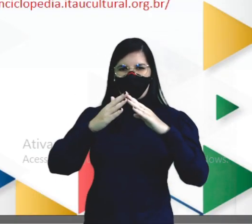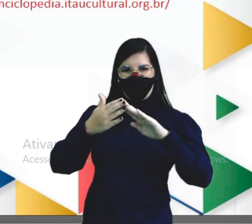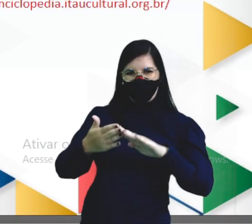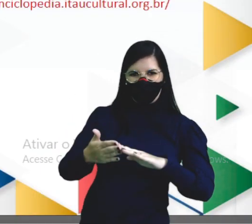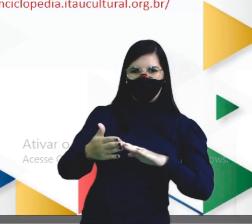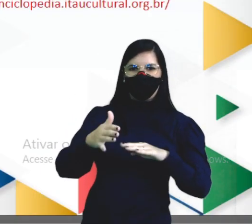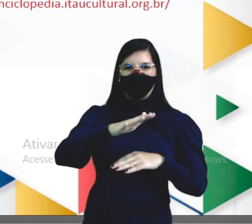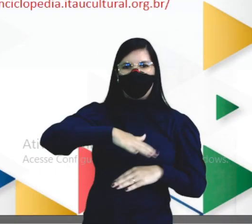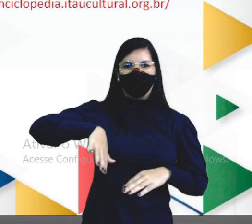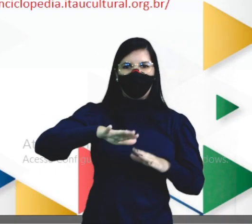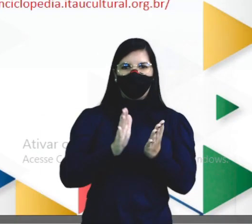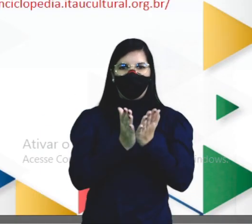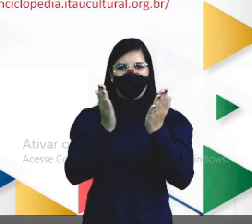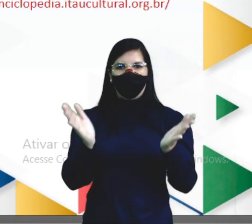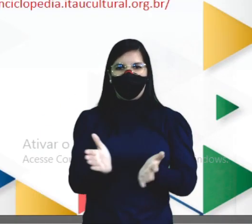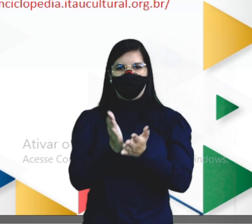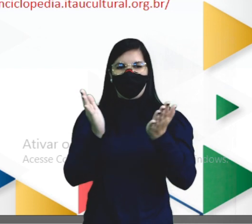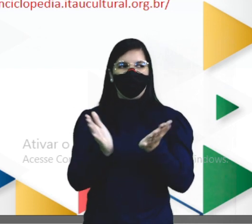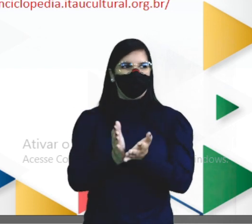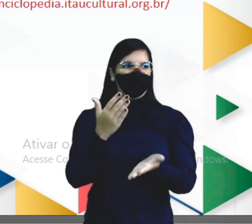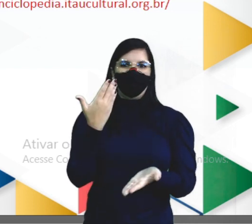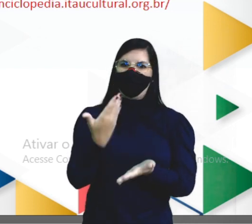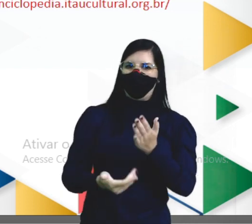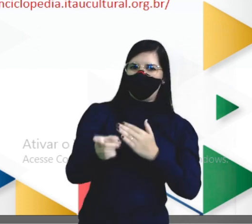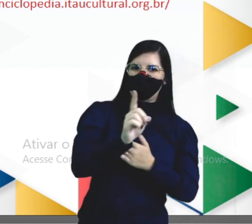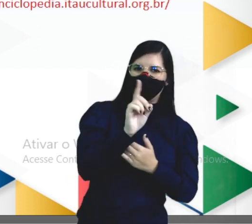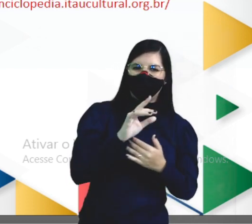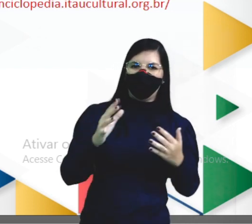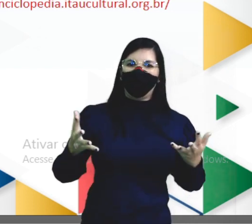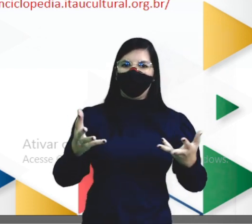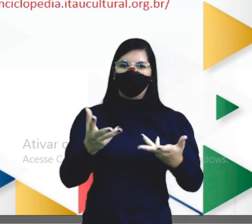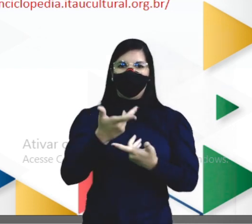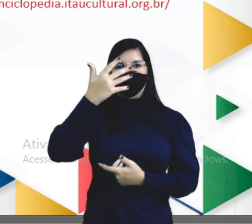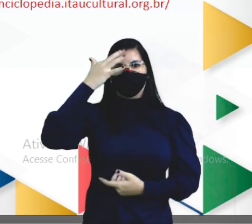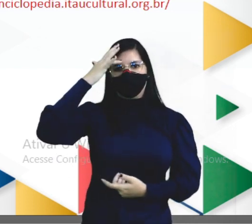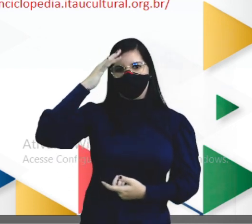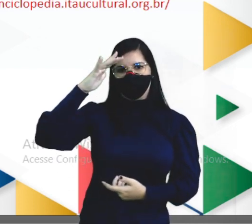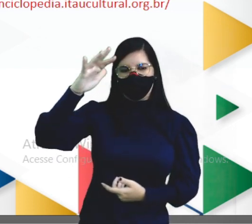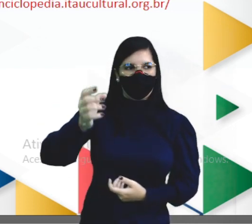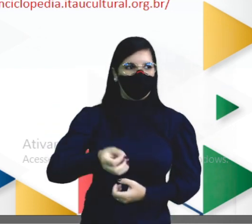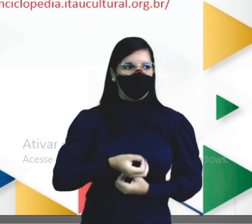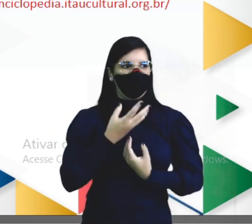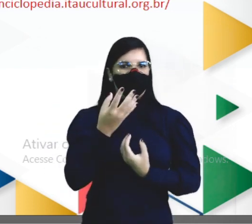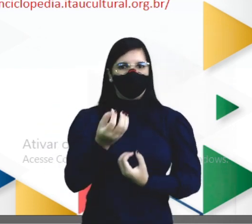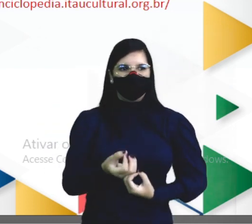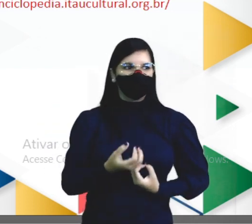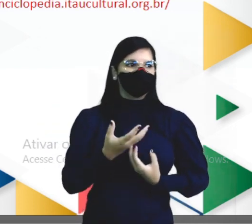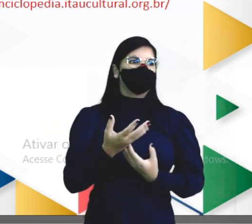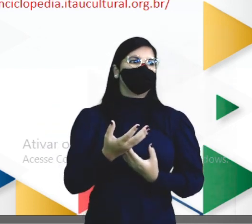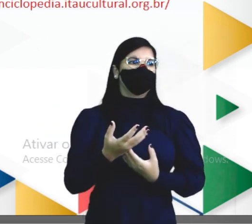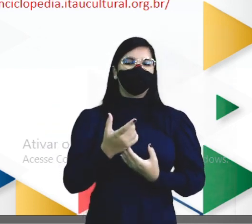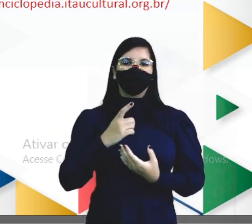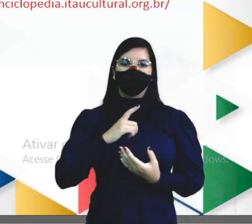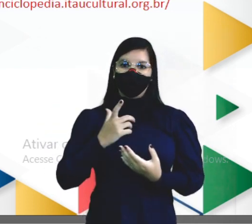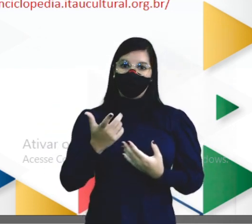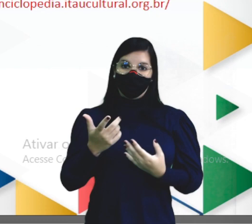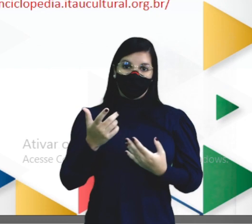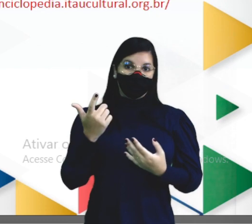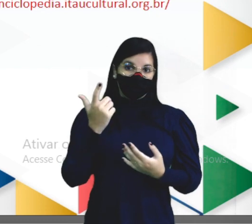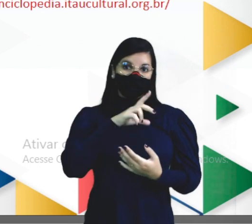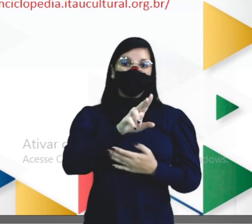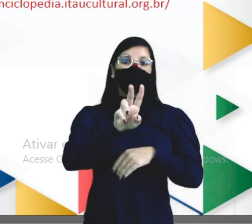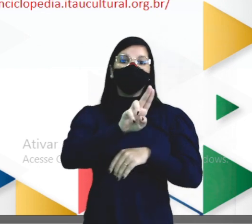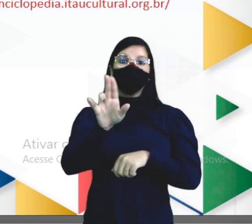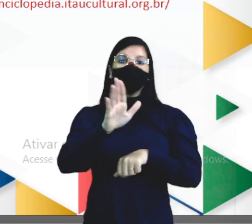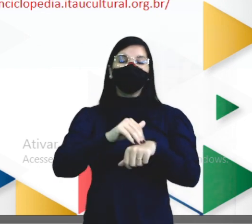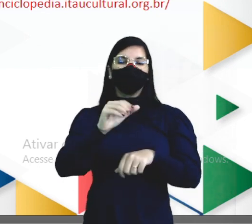pobres da cidade, e que ainda assim não perdiam a capacidade de sonhar e poetizar. Então, ele Ele ganhou esse apelido de Cartola porque, assim, quando ele